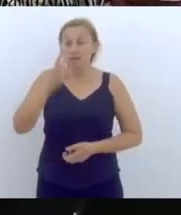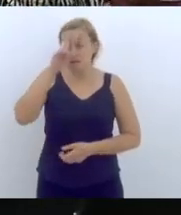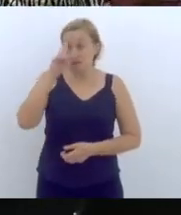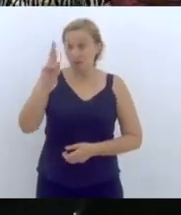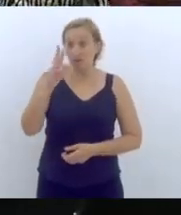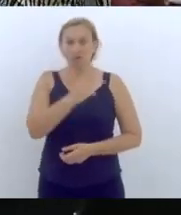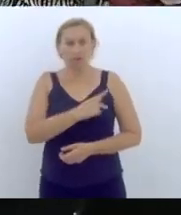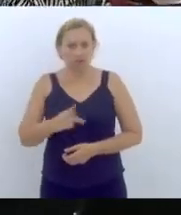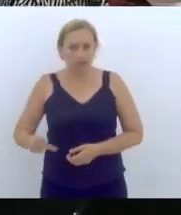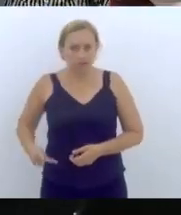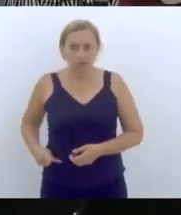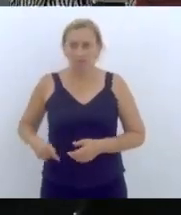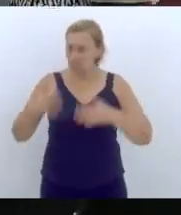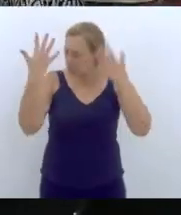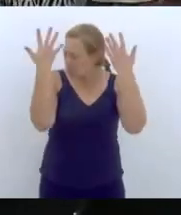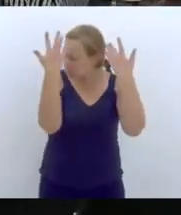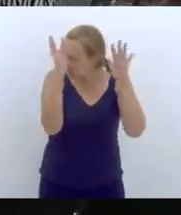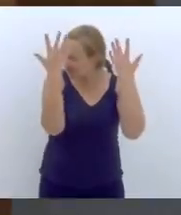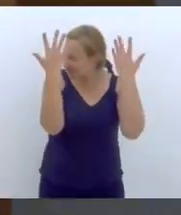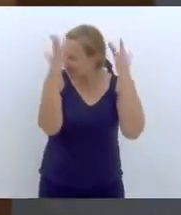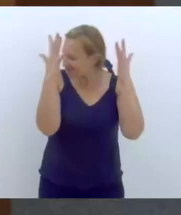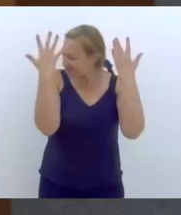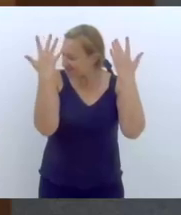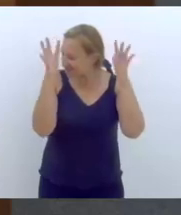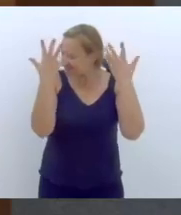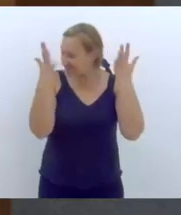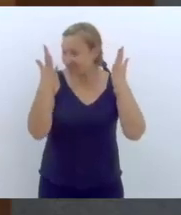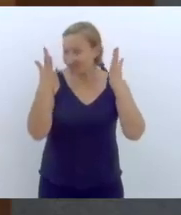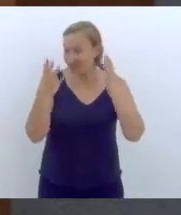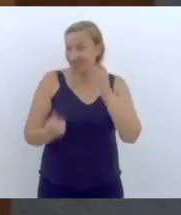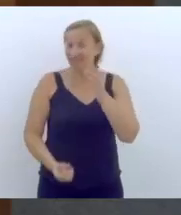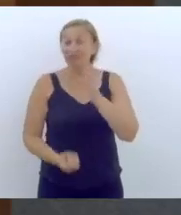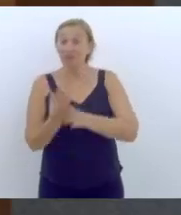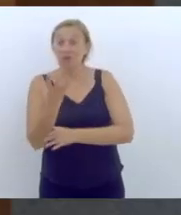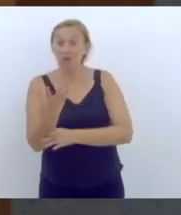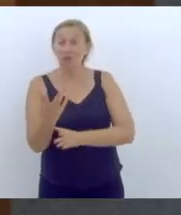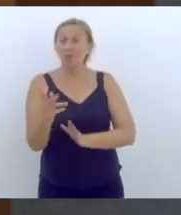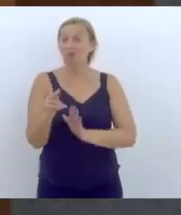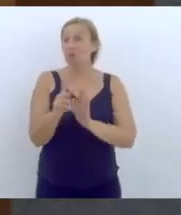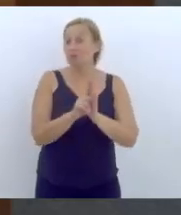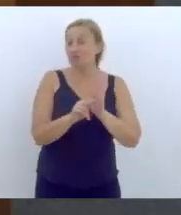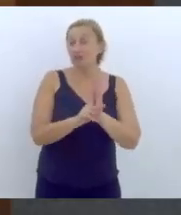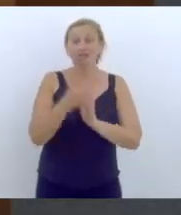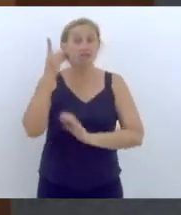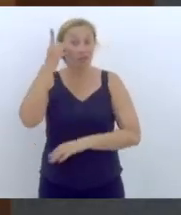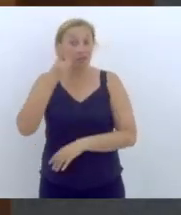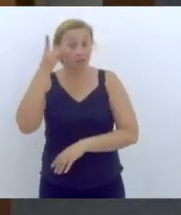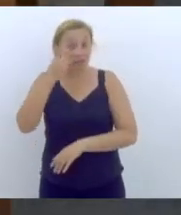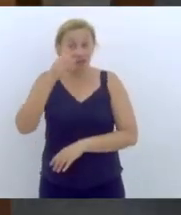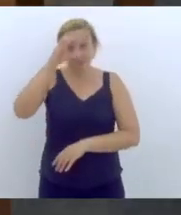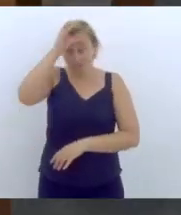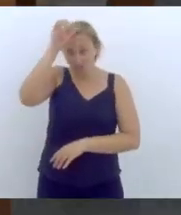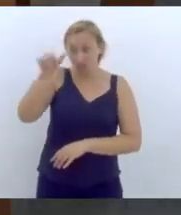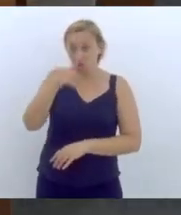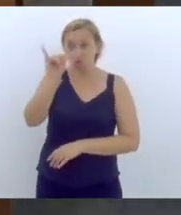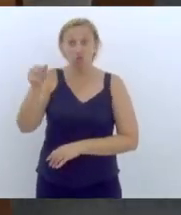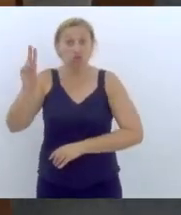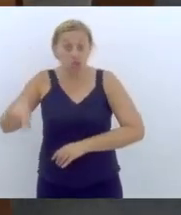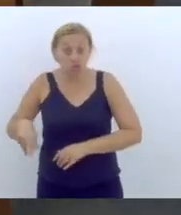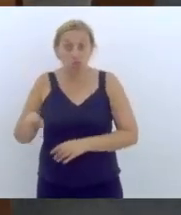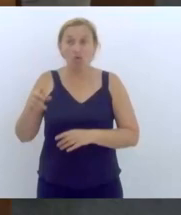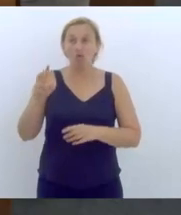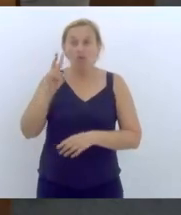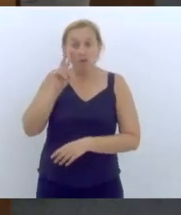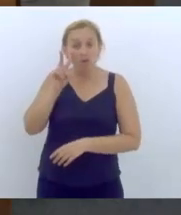Senhora Presidenta, elogiando a autora do projeto, deputada Tiaju, que sempre de olho concreto na vida